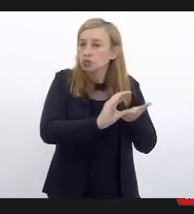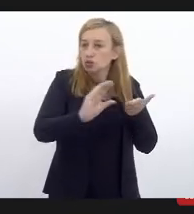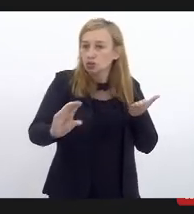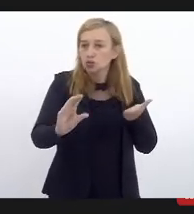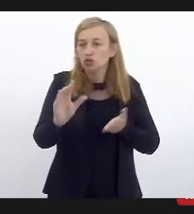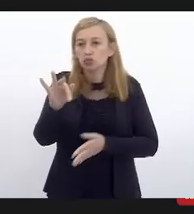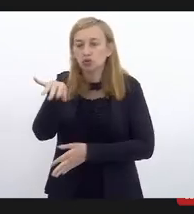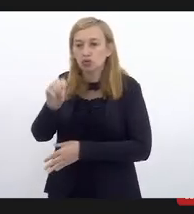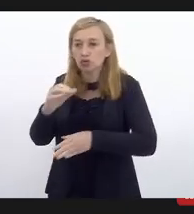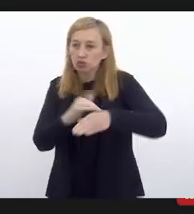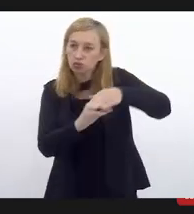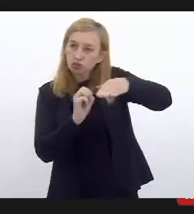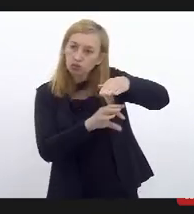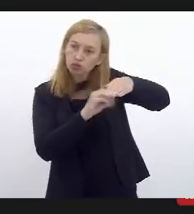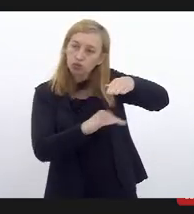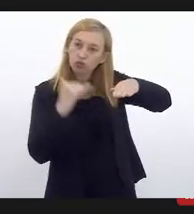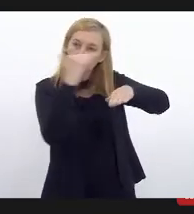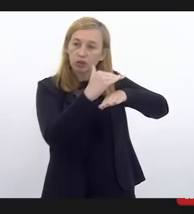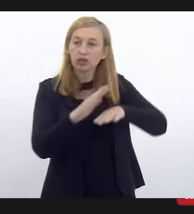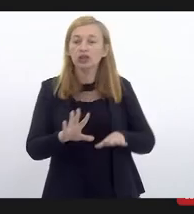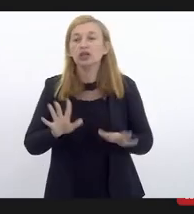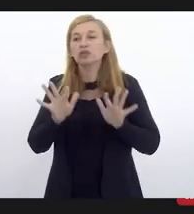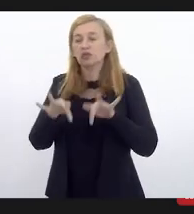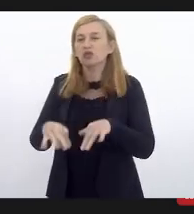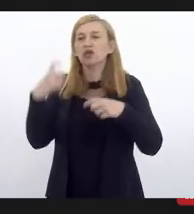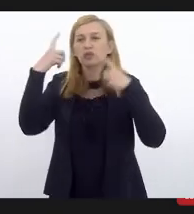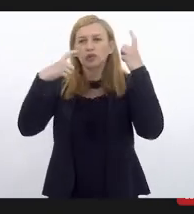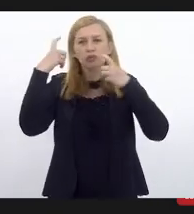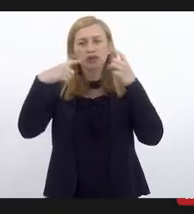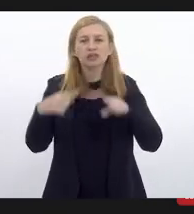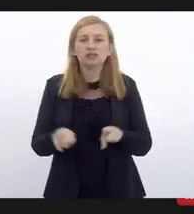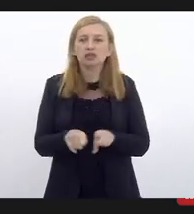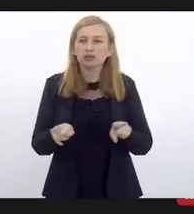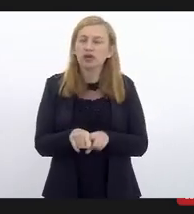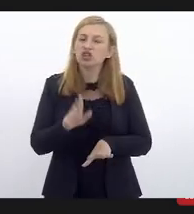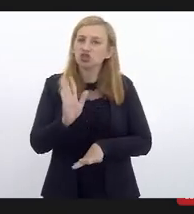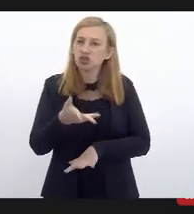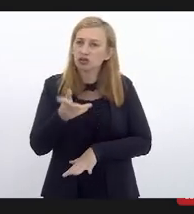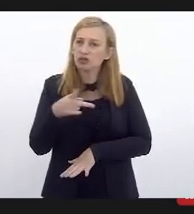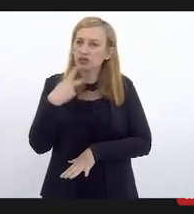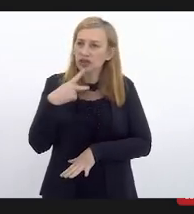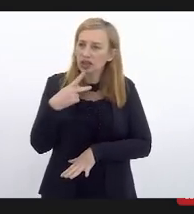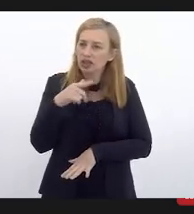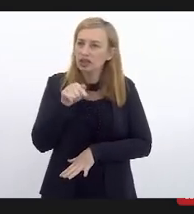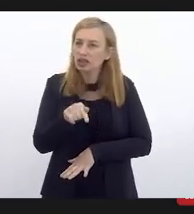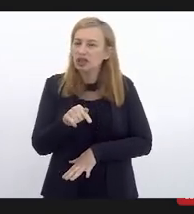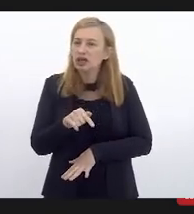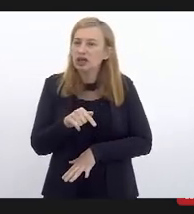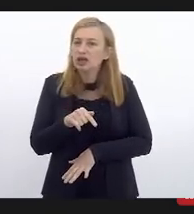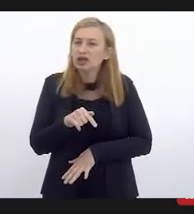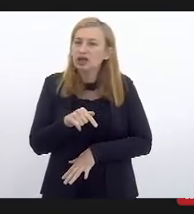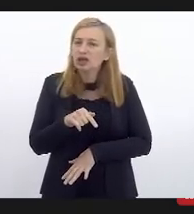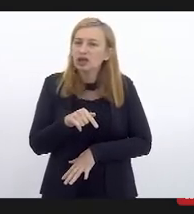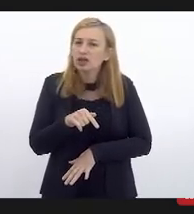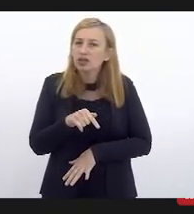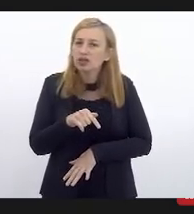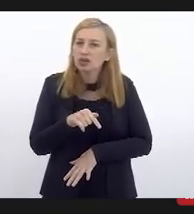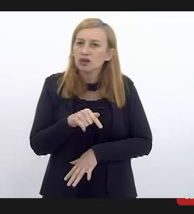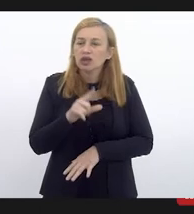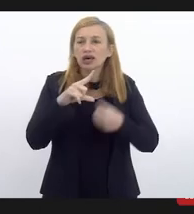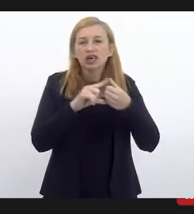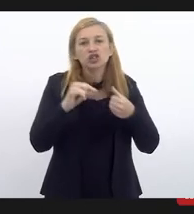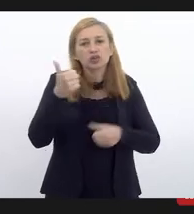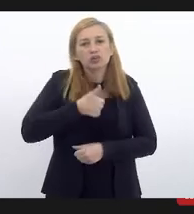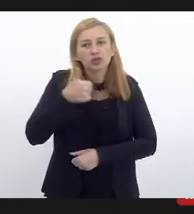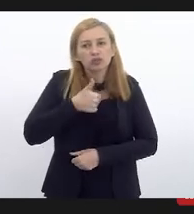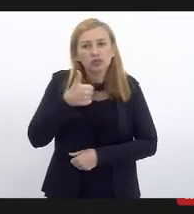fundo soberano. E, por fim, uma preocupação nossa, que também já foi endereçado aqui, no artigo